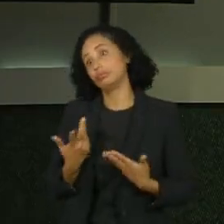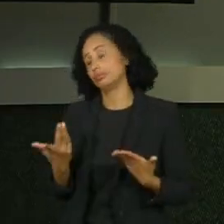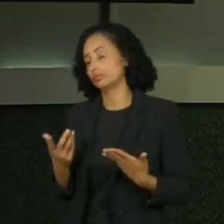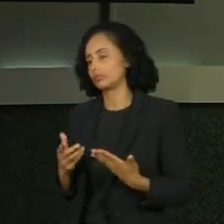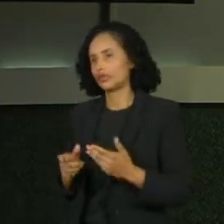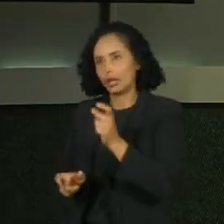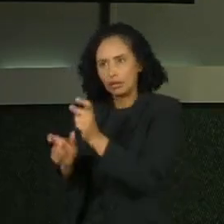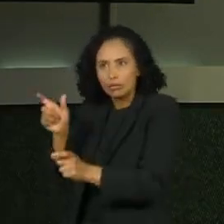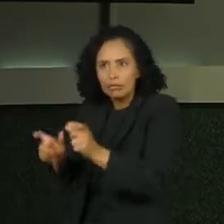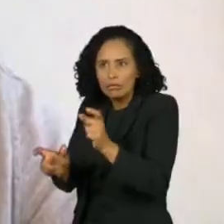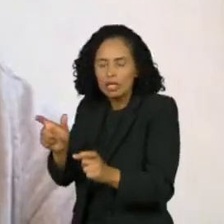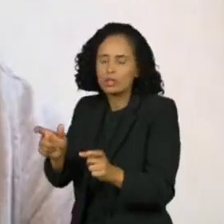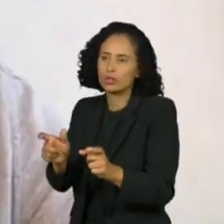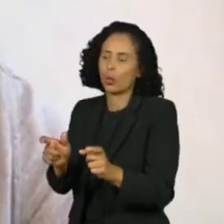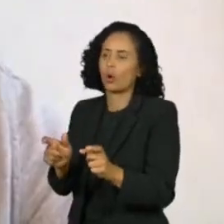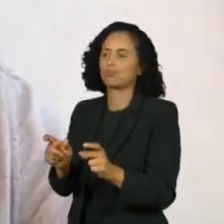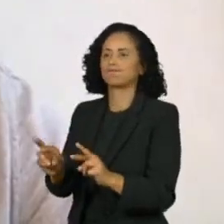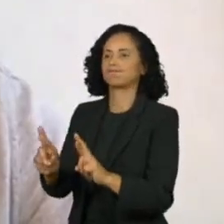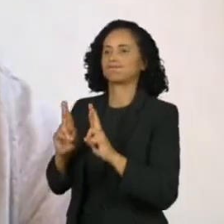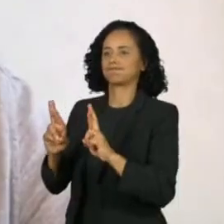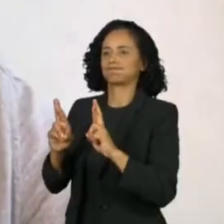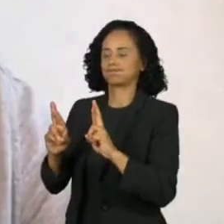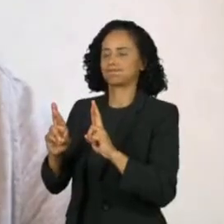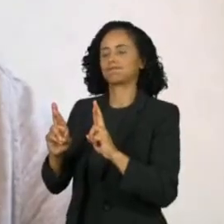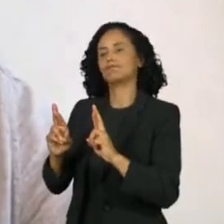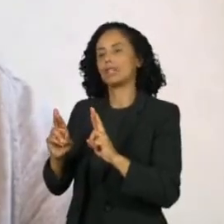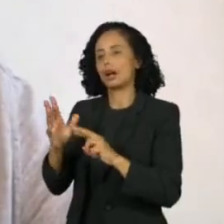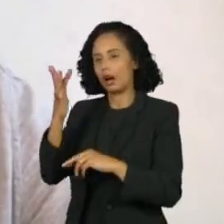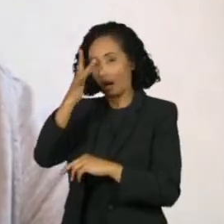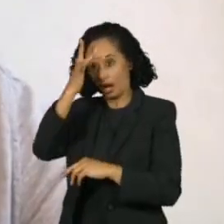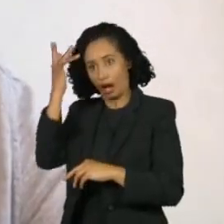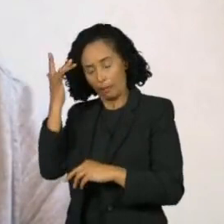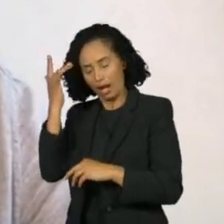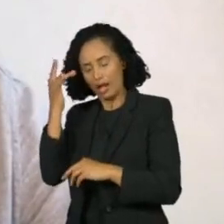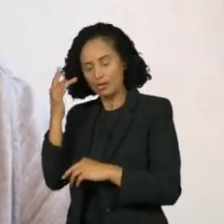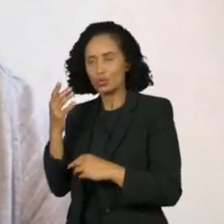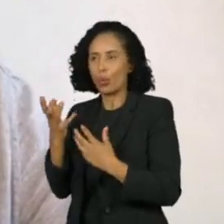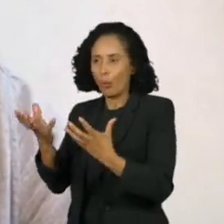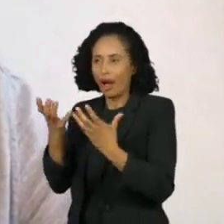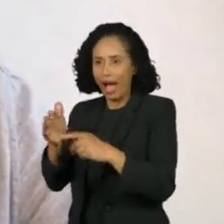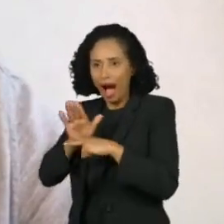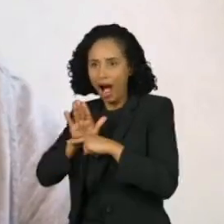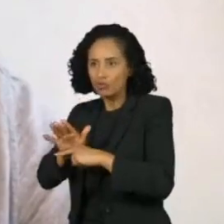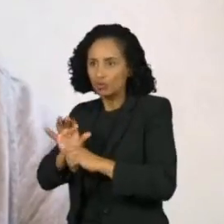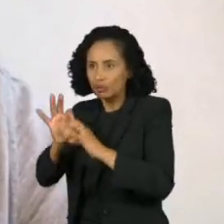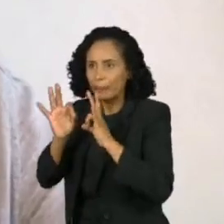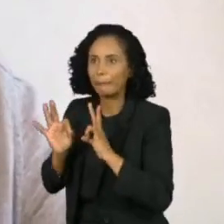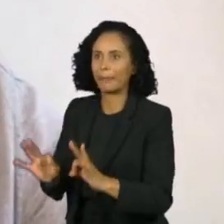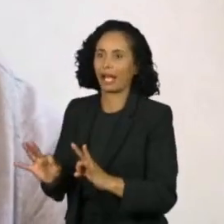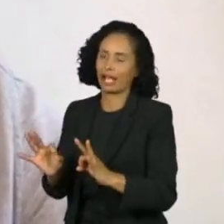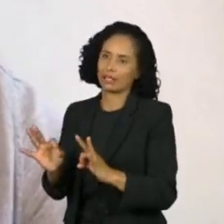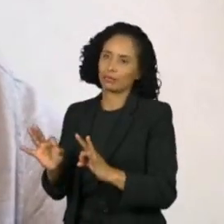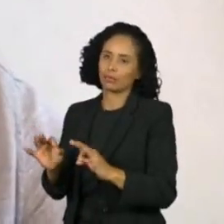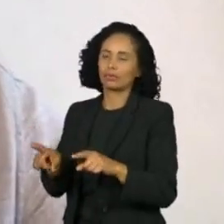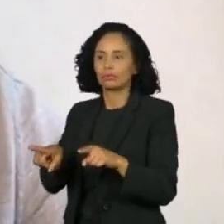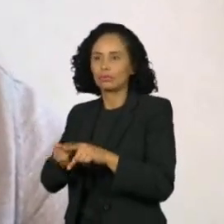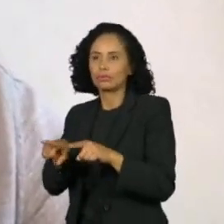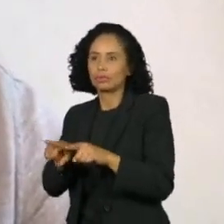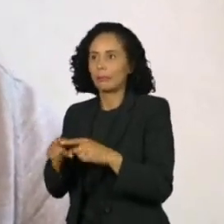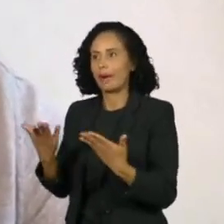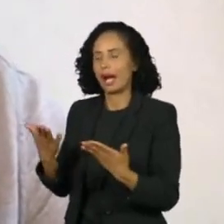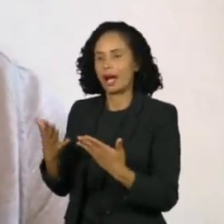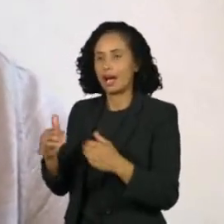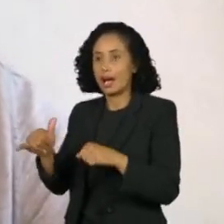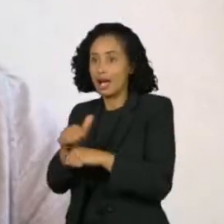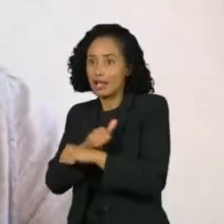severa, séria e profunda até os níveis que isto possa vir a permitir identificar ou